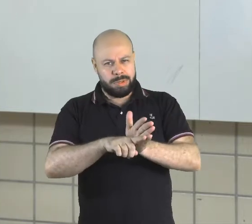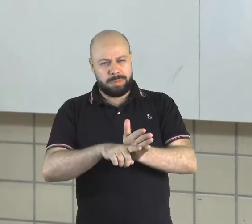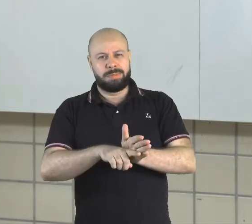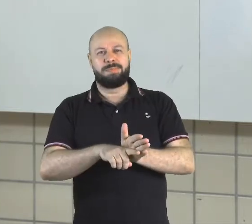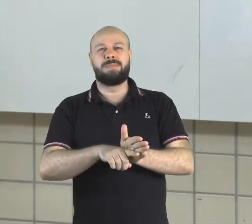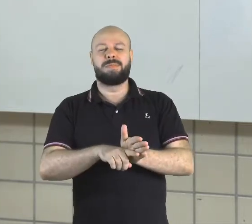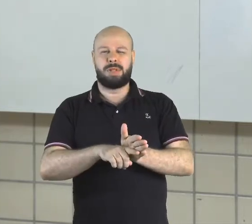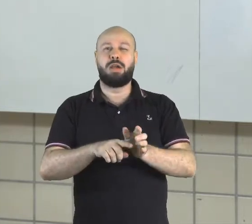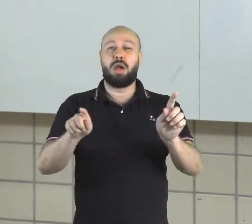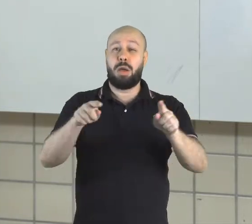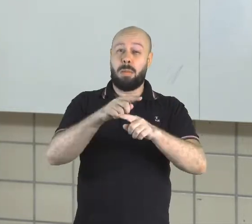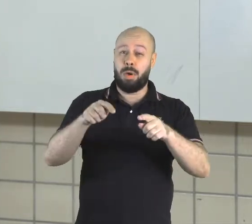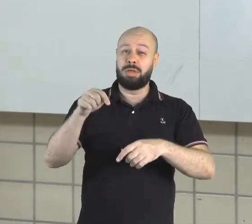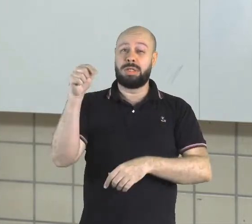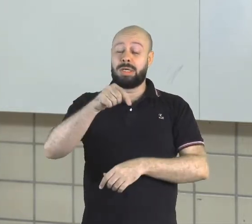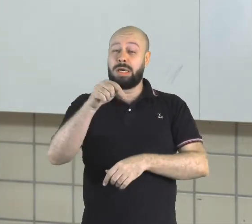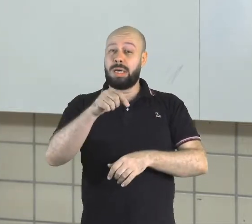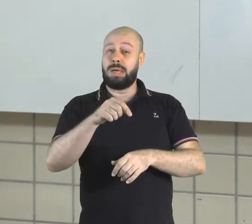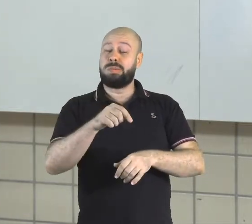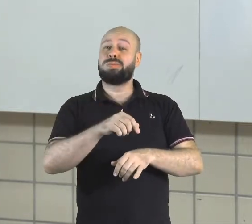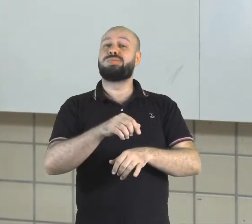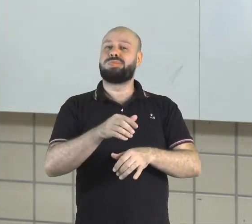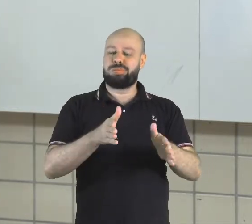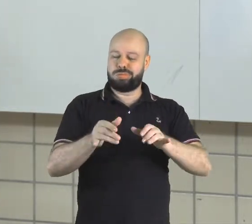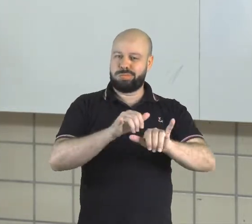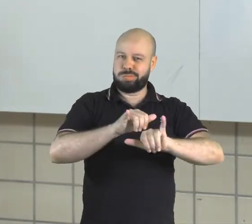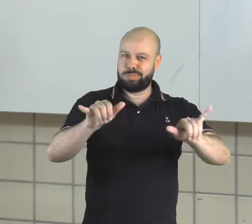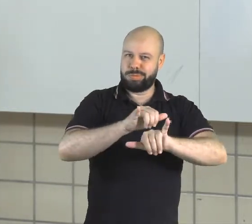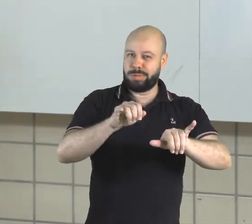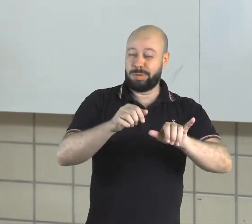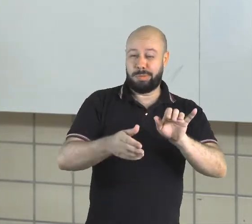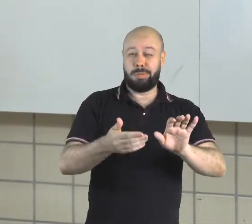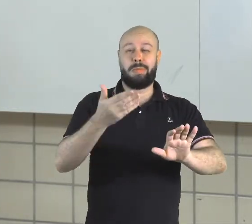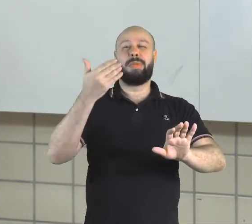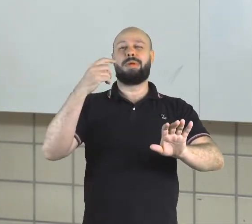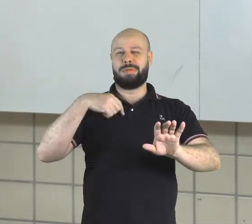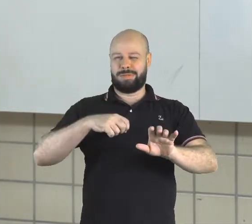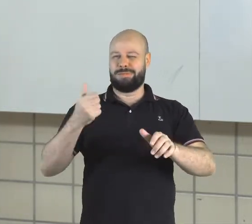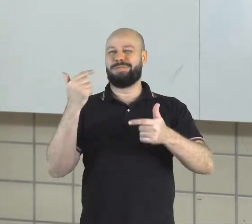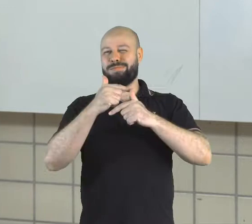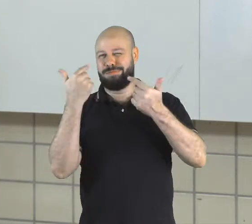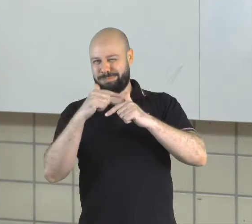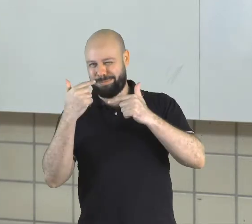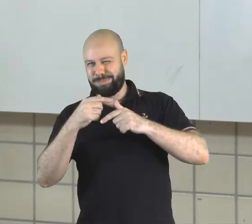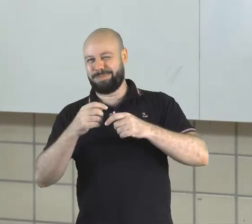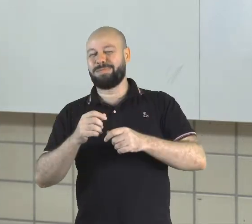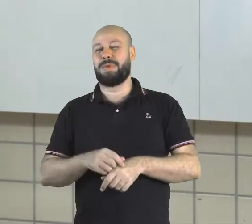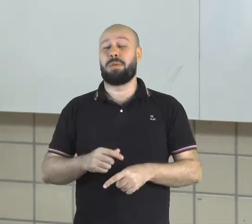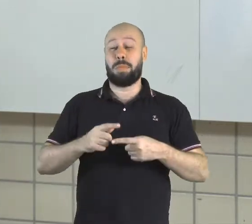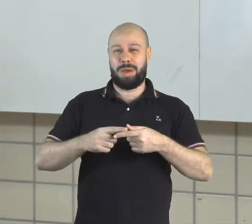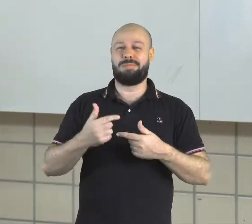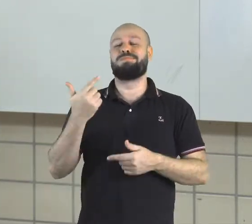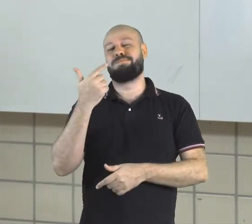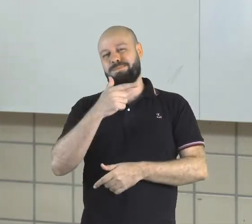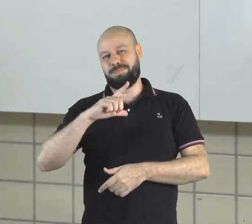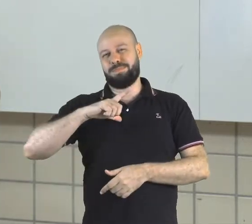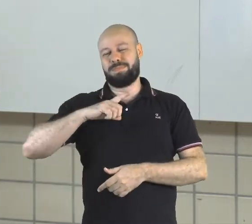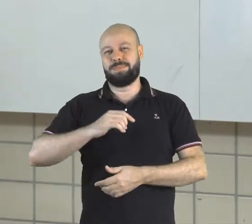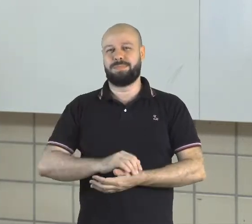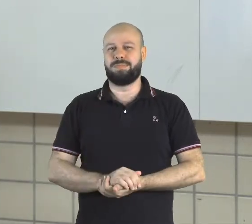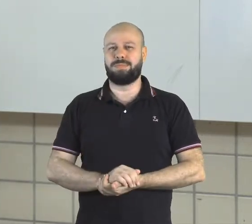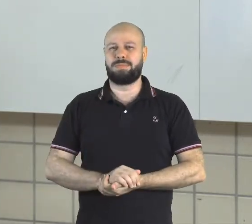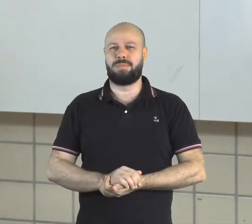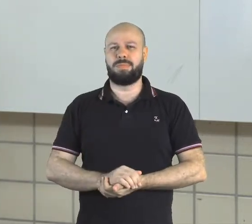as músicas das campanhas eleitorais antigas. Gente, vocês vão dar muita risada, tá bom? Porque são bem engraçadas. Mas aí,